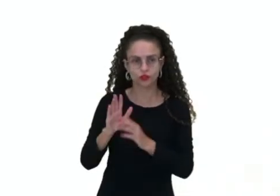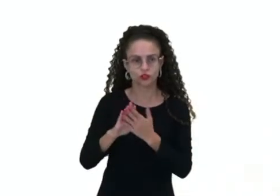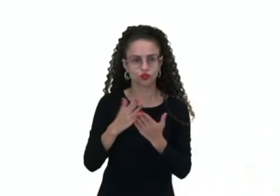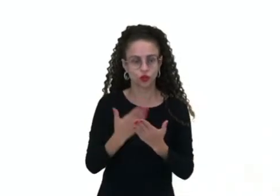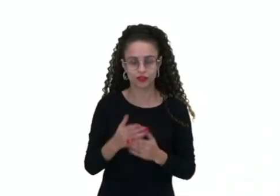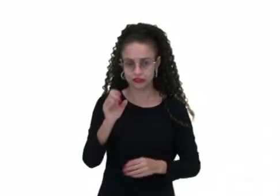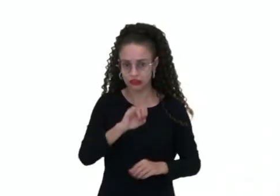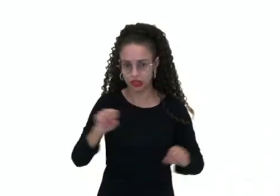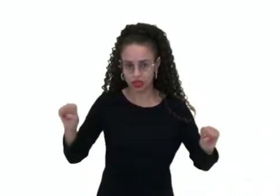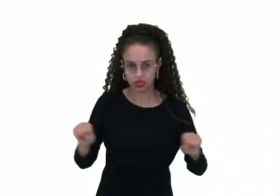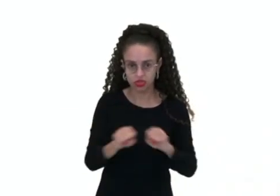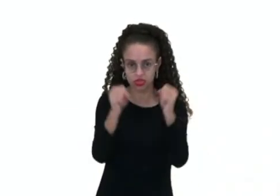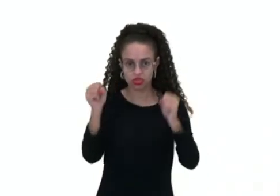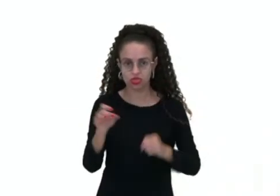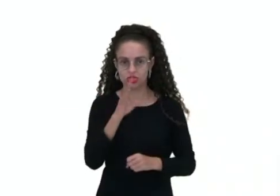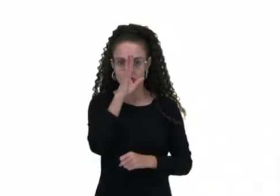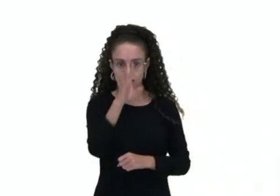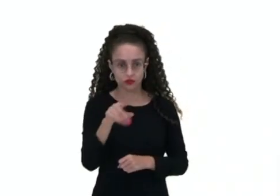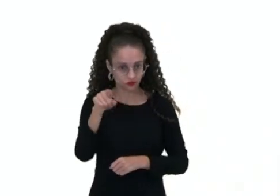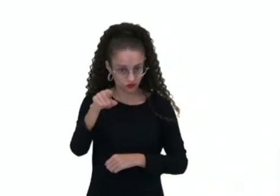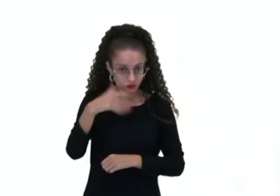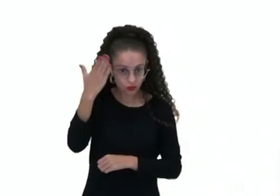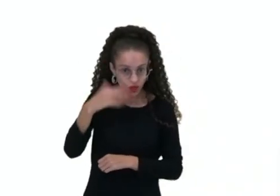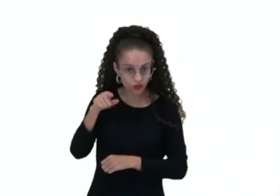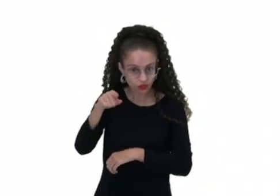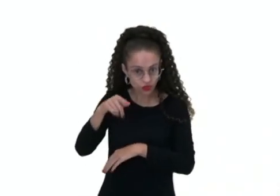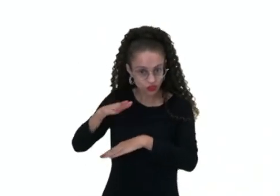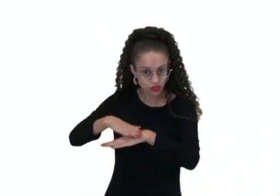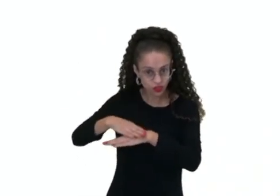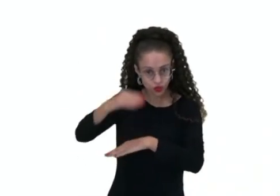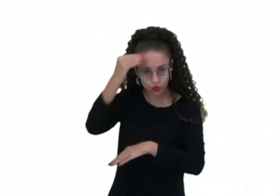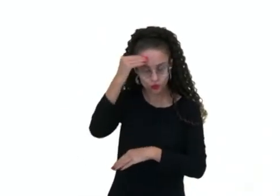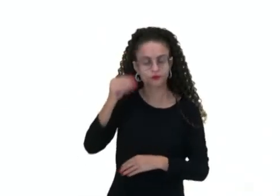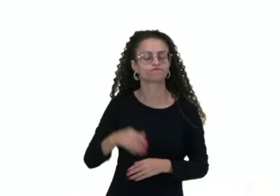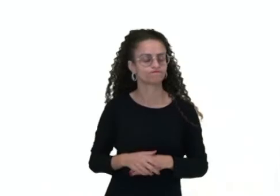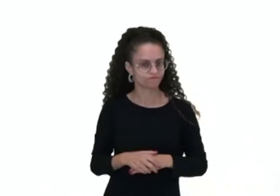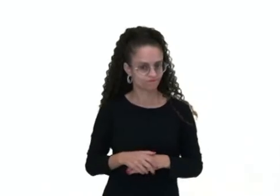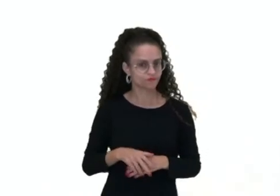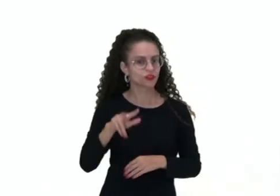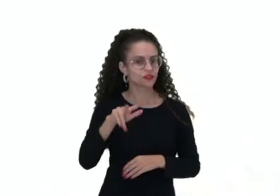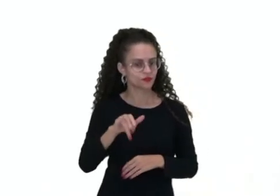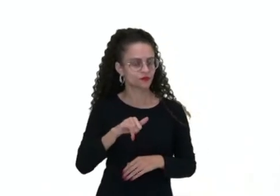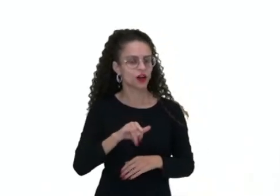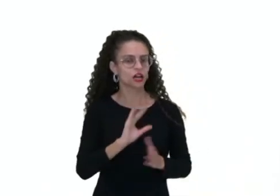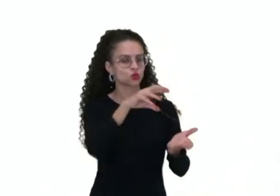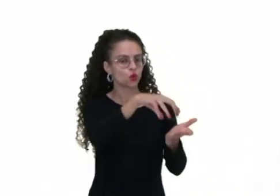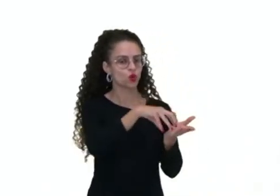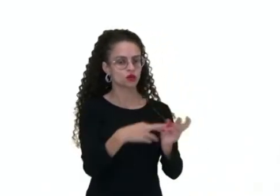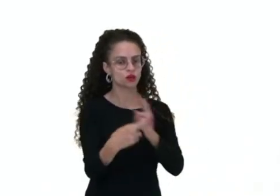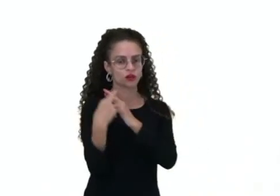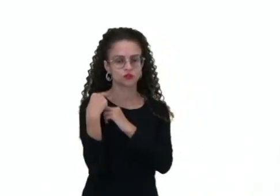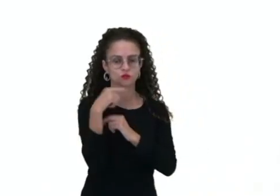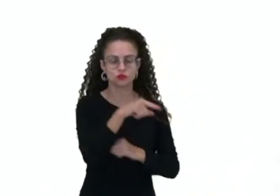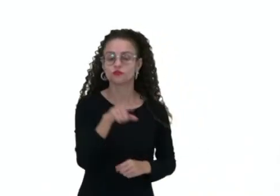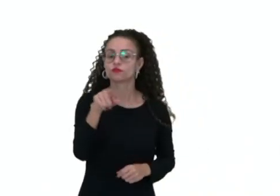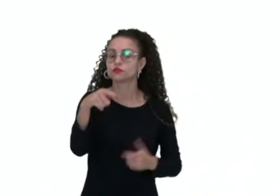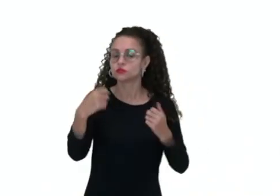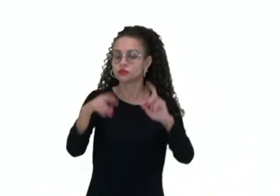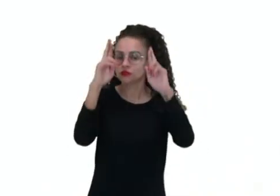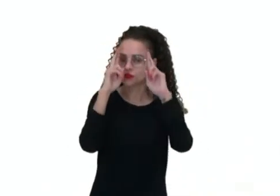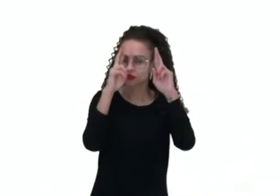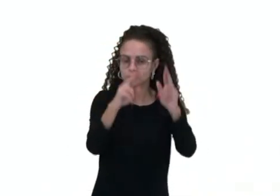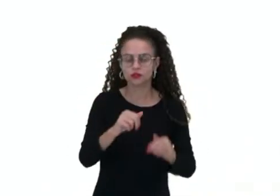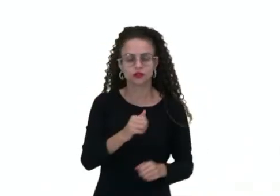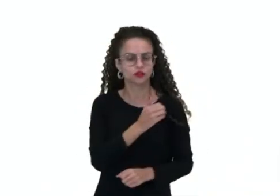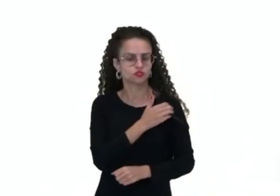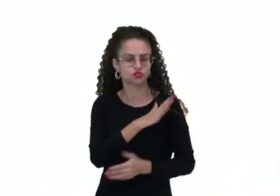de dano intencional e comprovar a sua autoria, caberá encaminhamento aos órgãos responsáveis. Tratar com respeito e sem